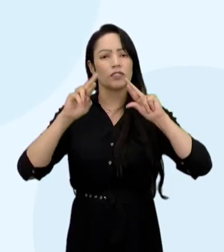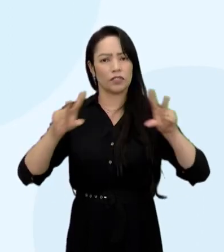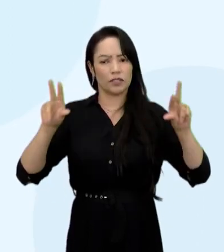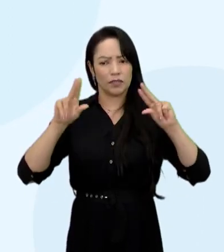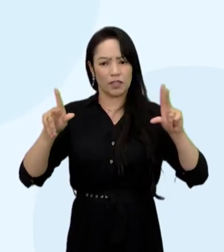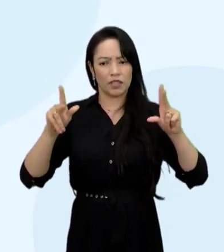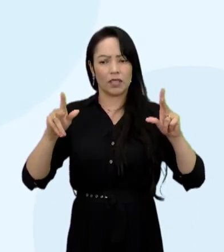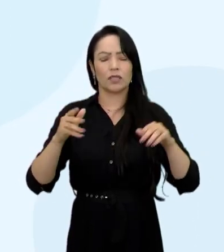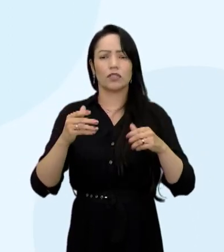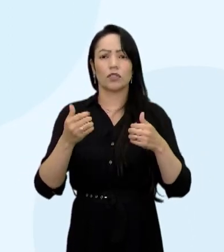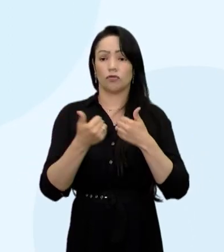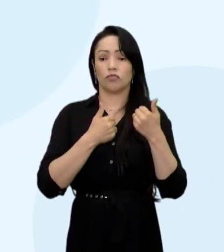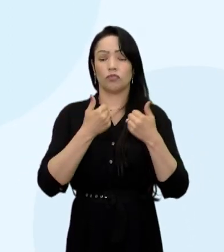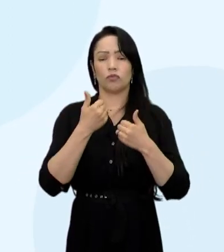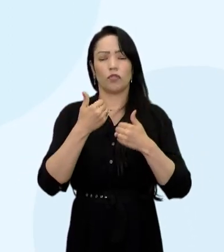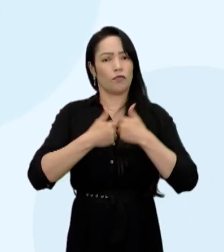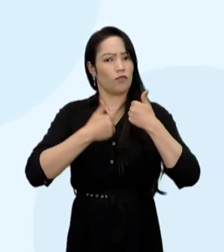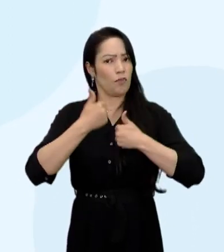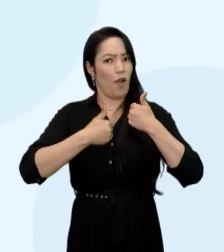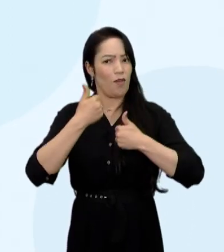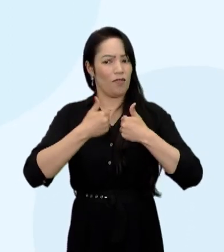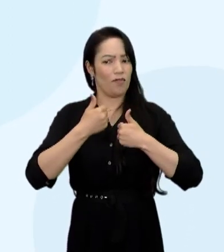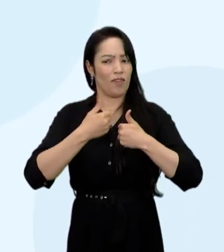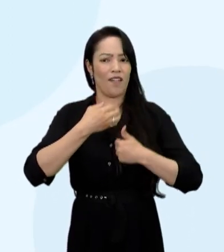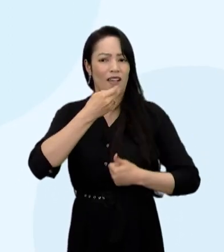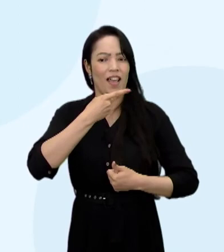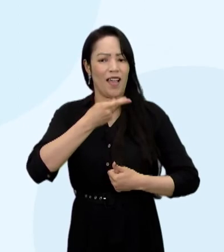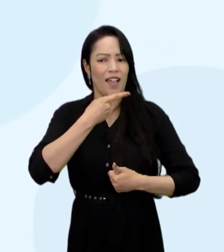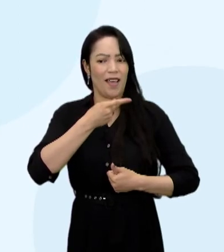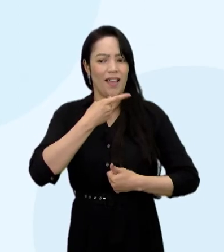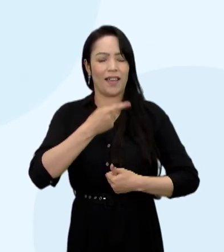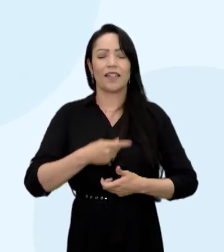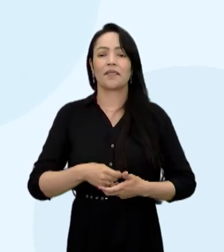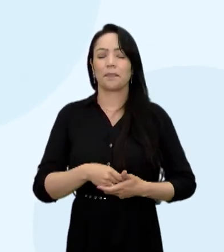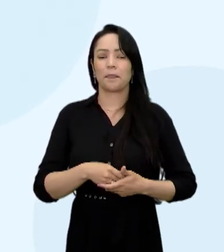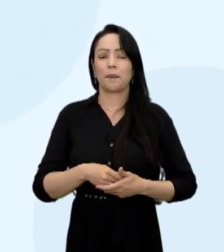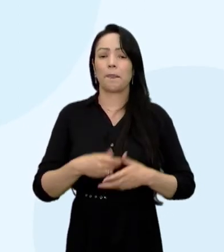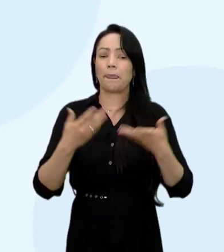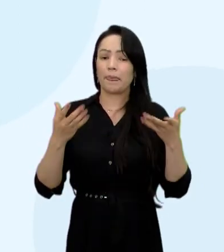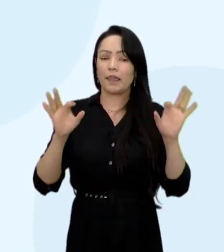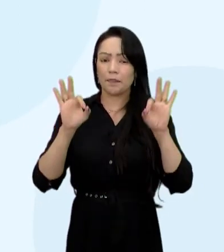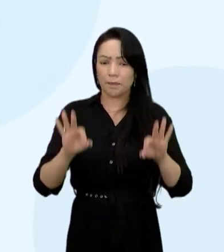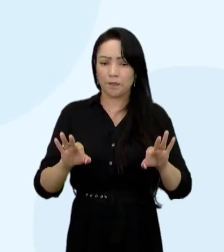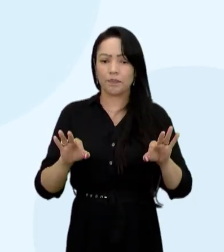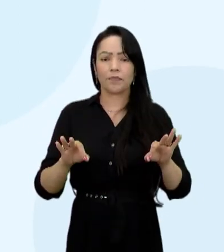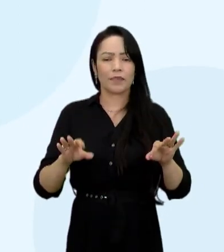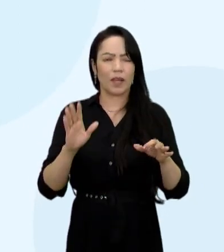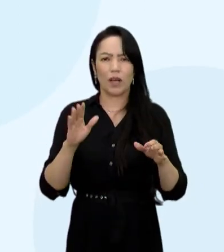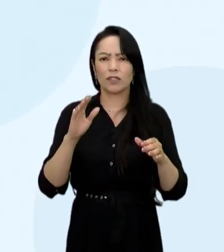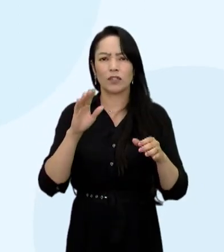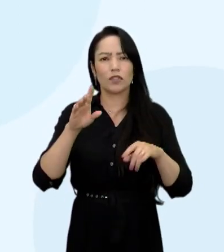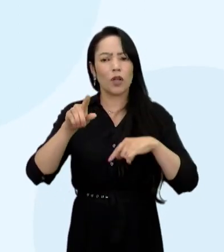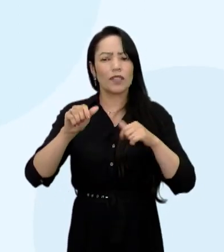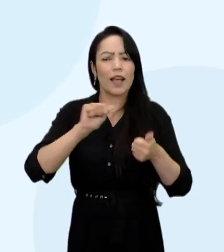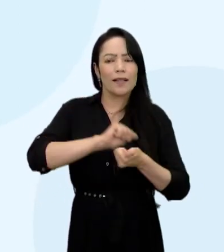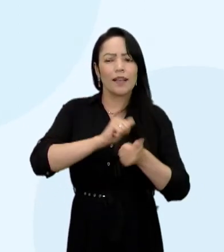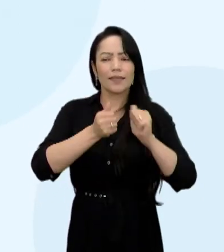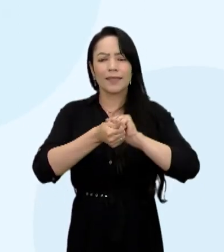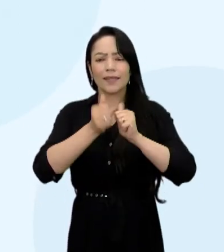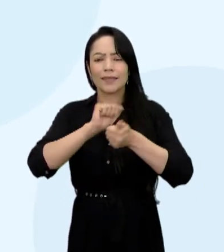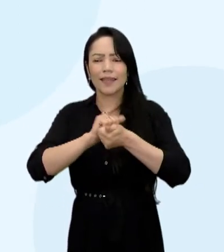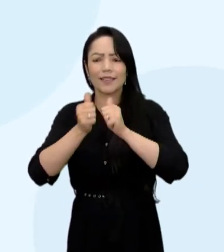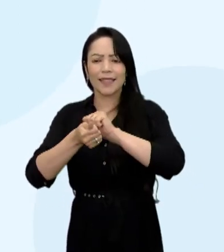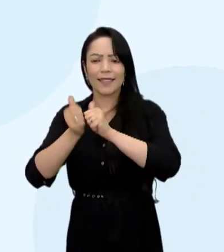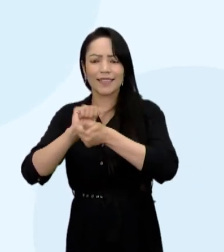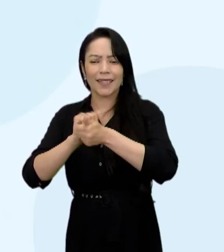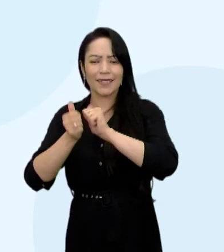de narrar um jogo de futebol. E assim por diante. Somos verdadeiros camaleões linguísticos.